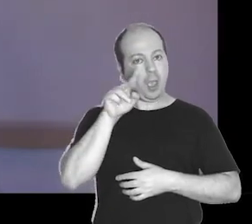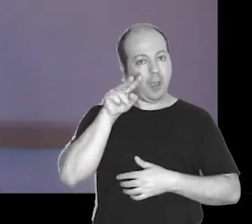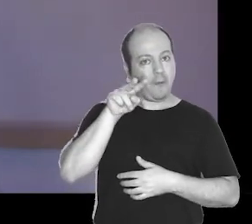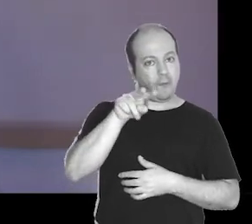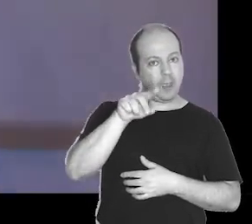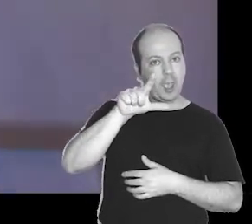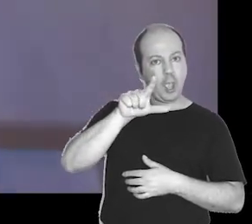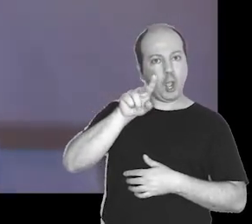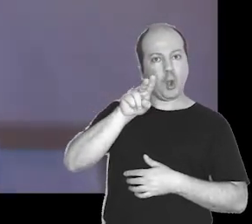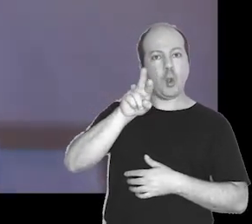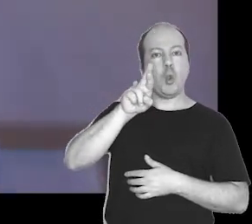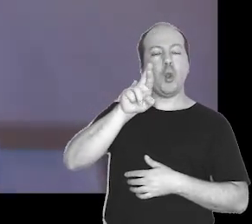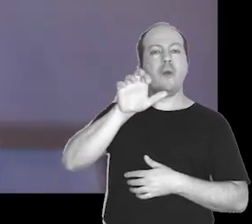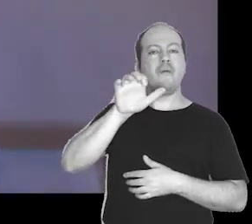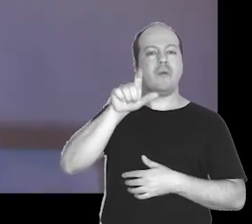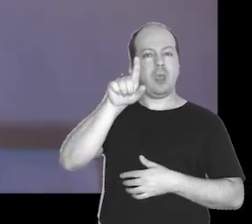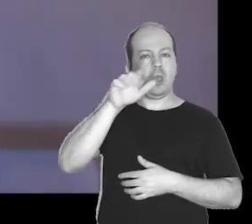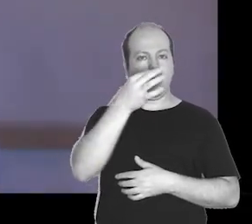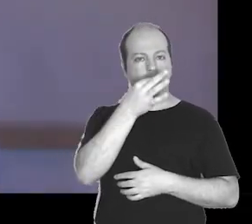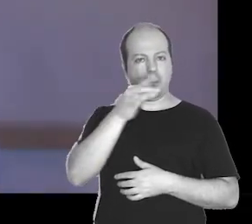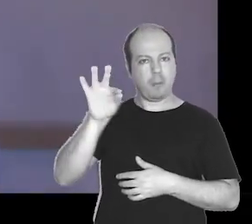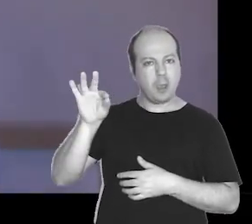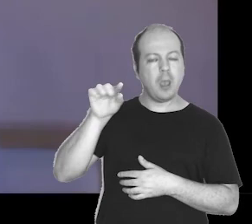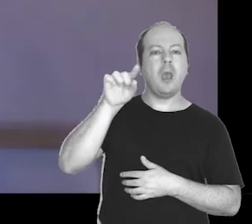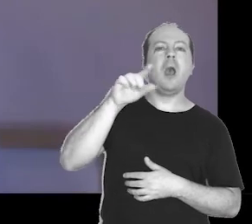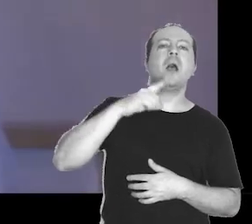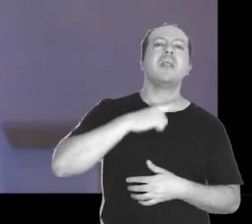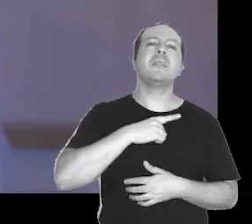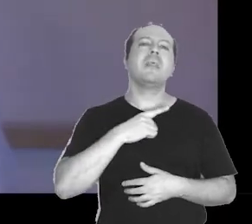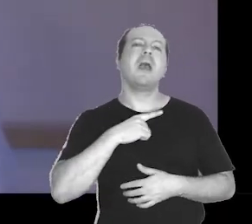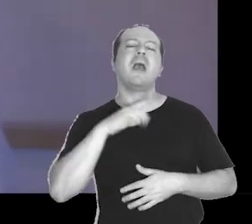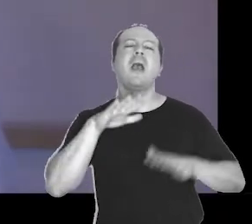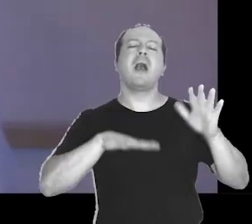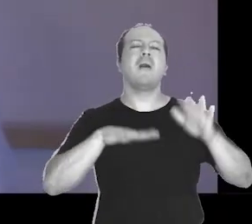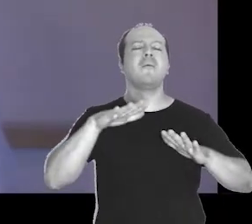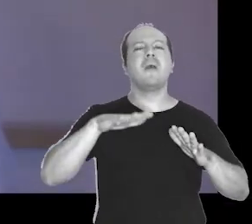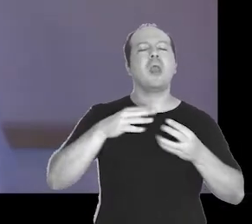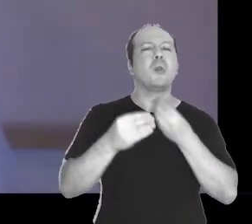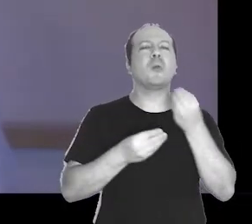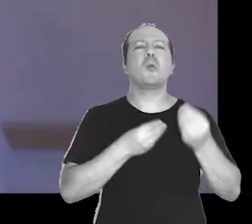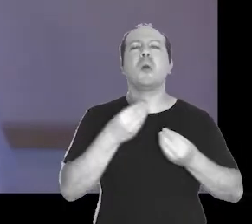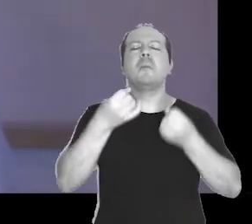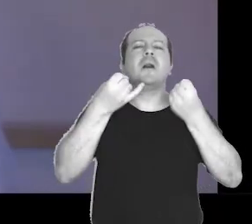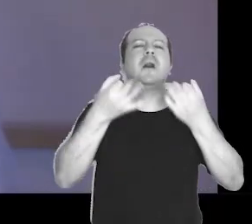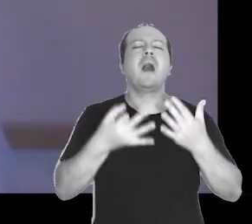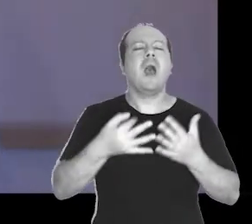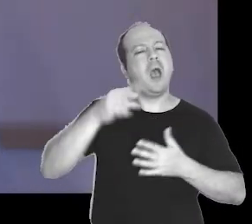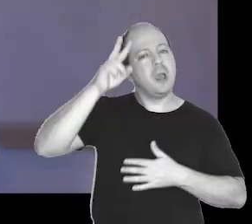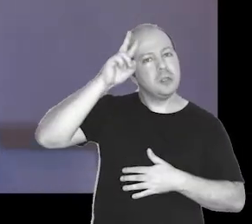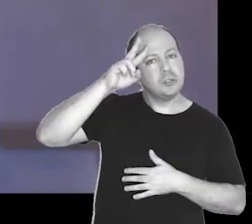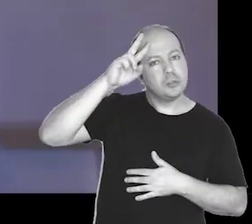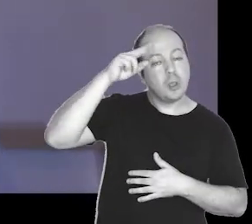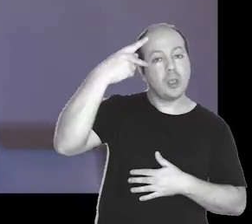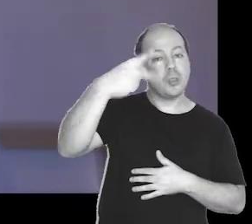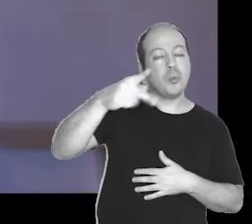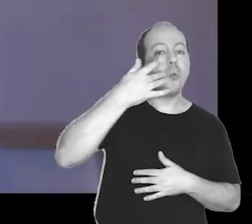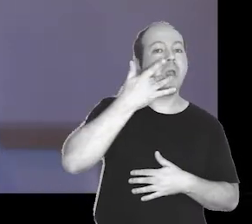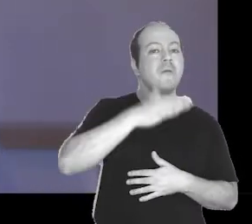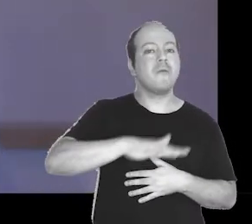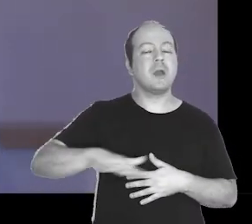Louvre, não fosse hoje minimamente inteligível sem a singular história de sua